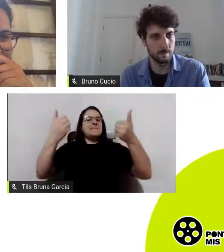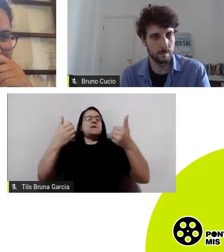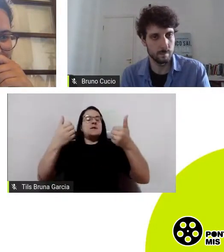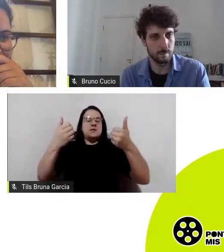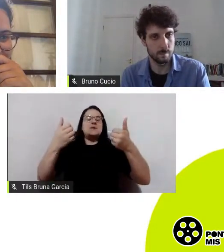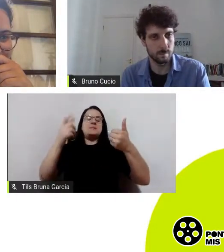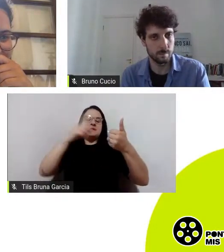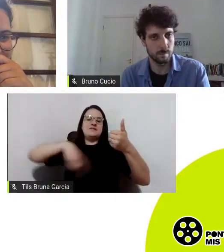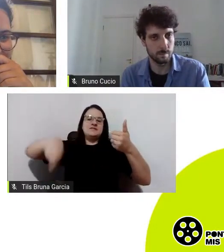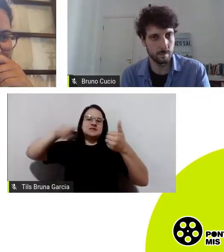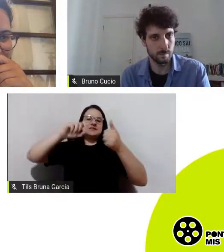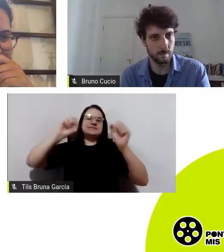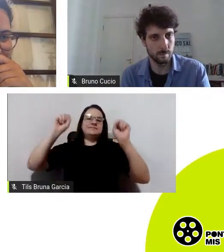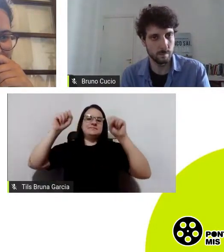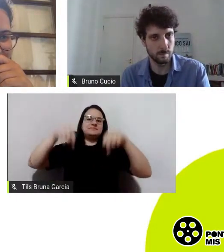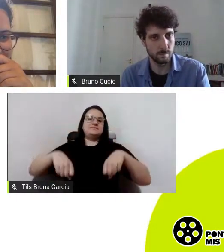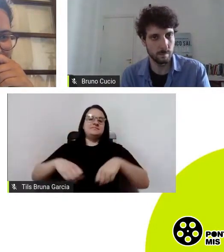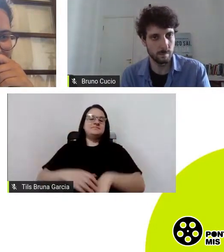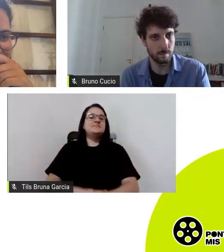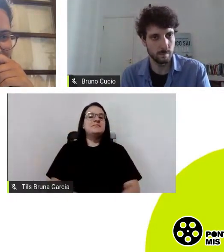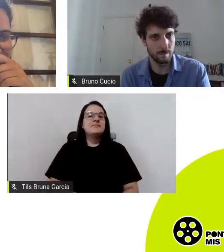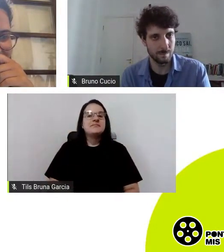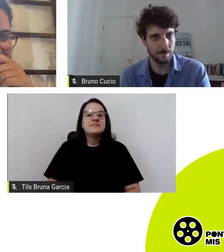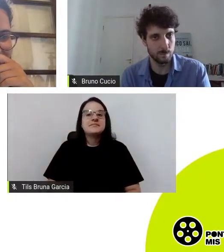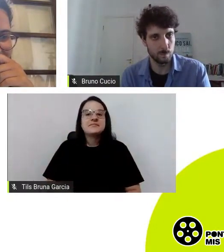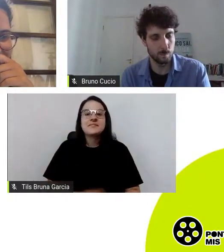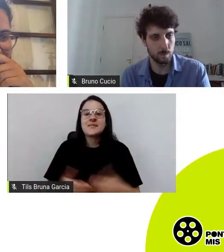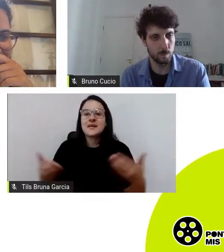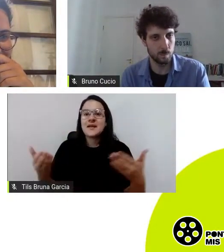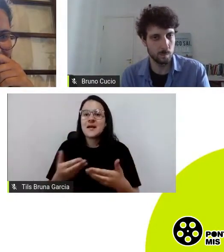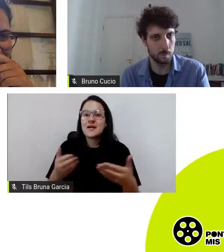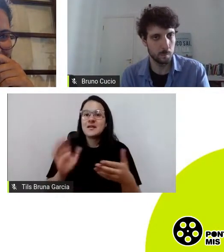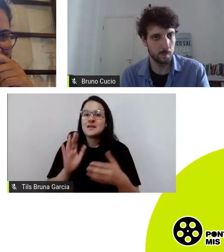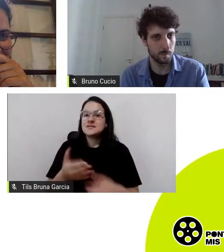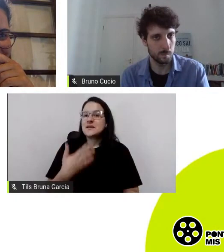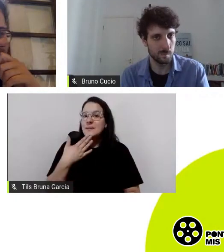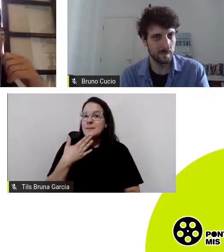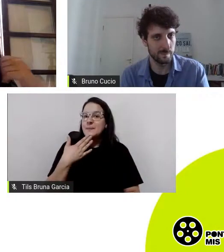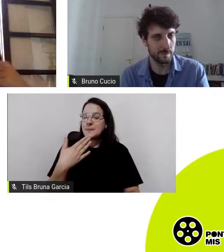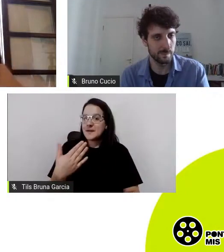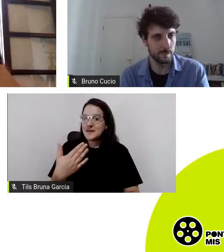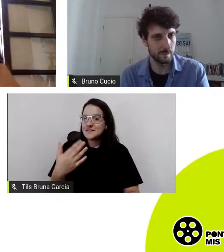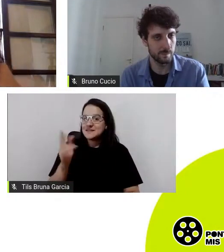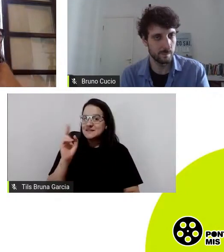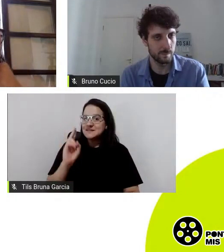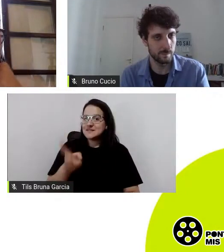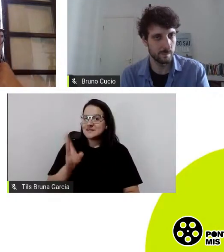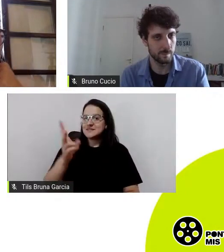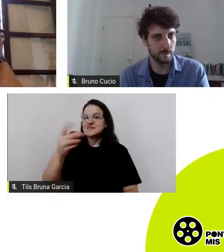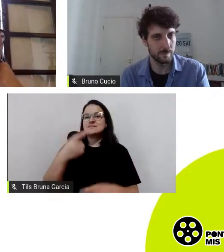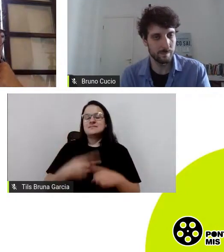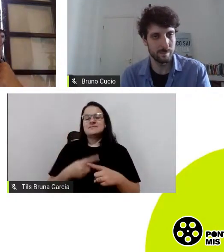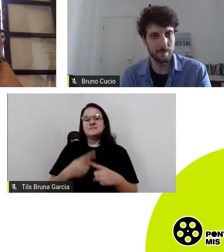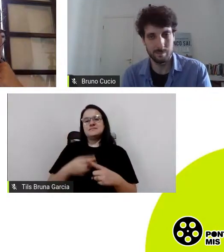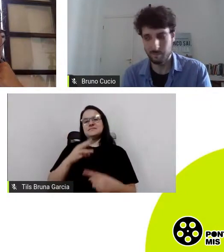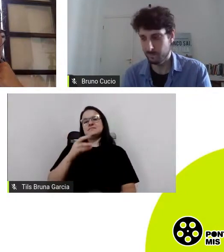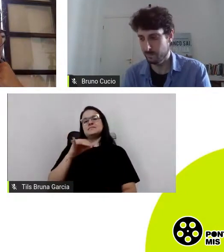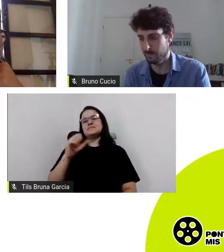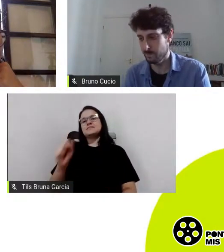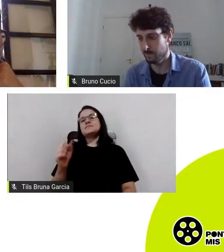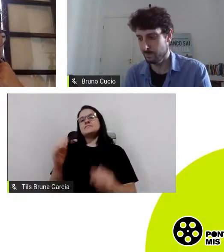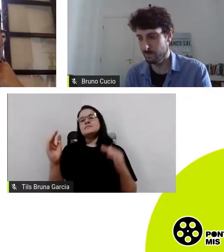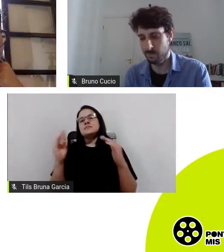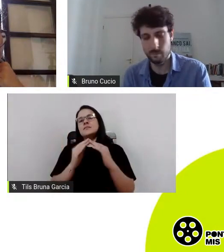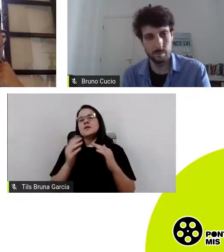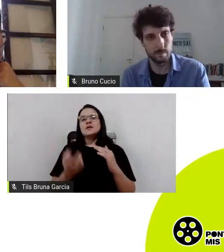para vocês. E eu vou chegar aqui ao final já pedindo, claro, como a gente está com essa ação do Miss em Casa e Cultura em Casa